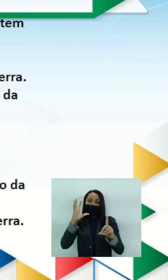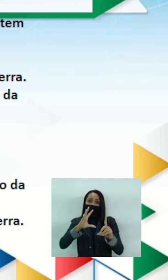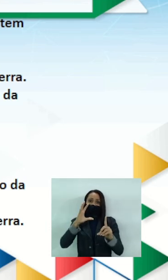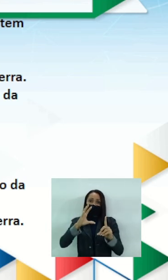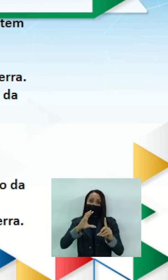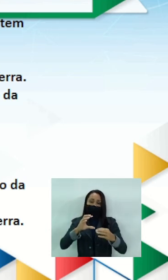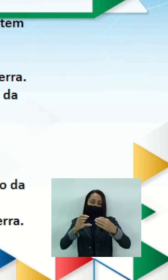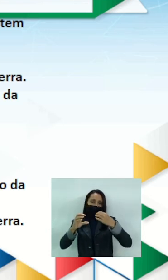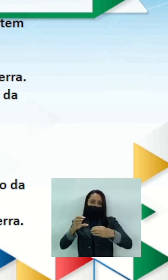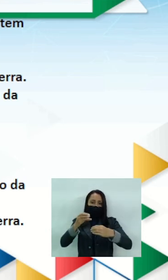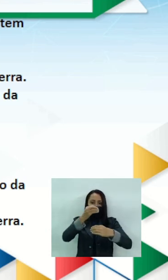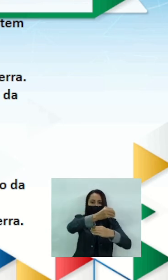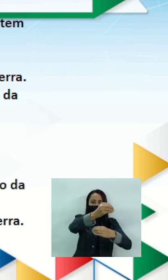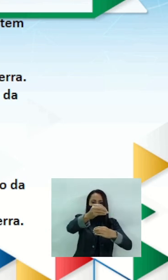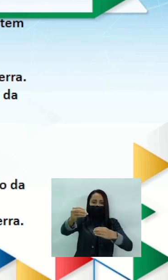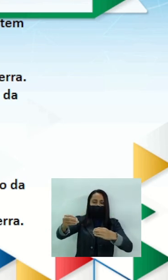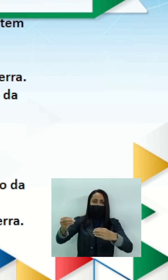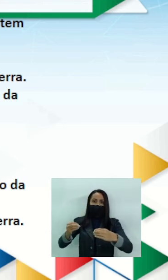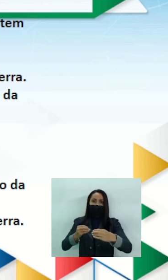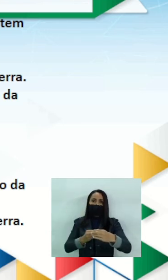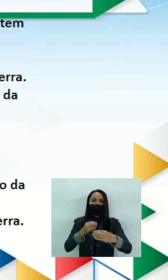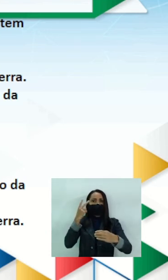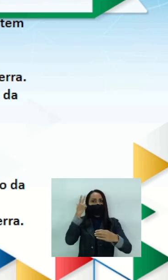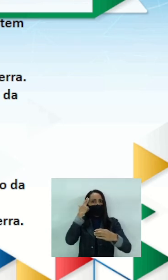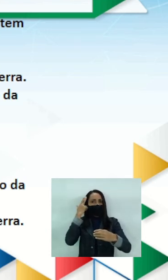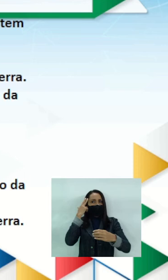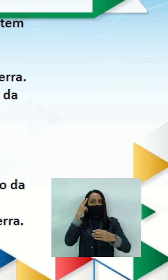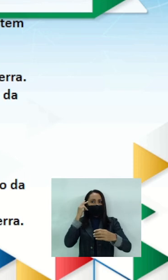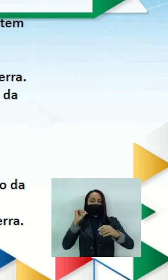satélites naturais e no movimento de